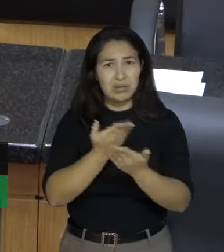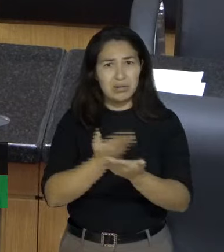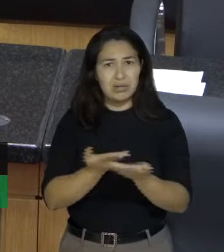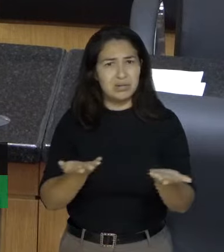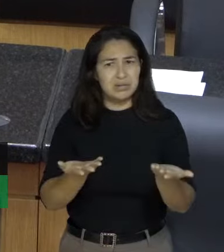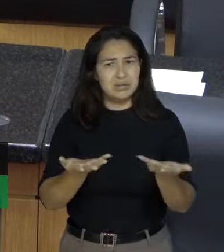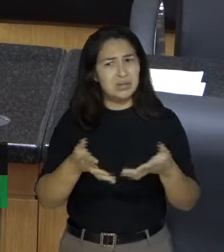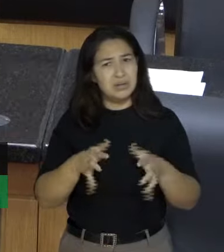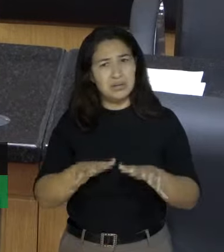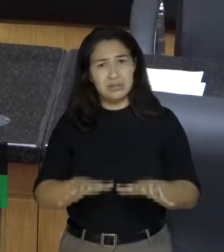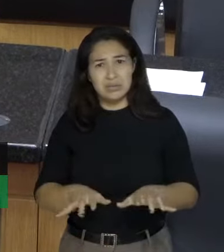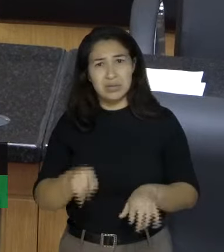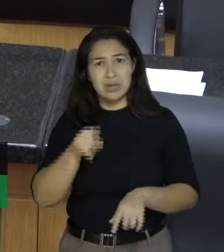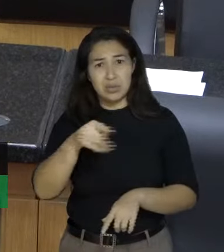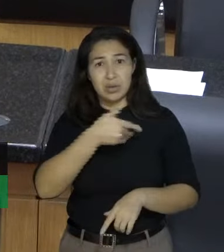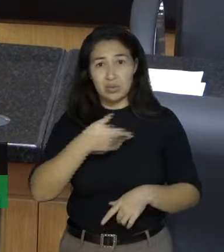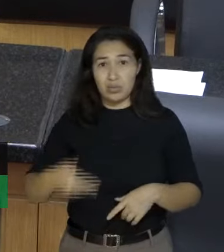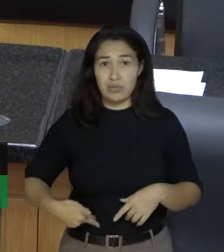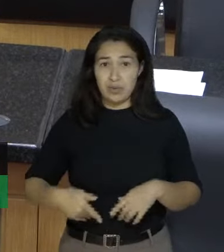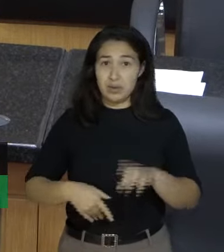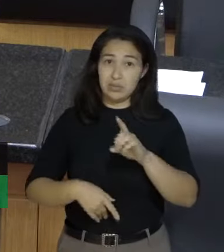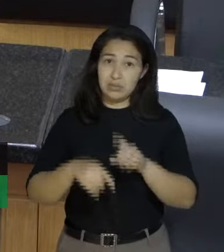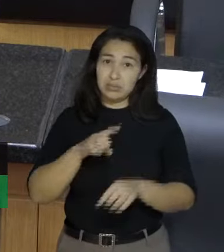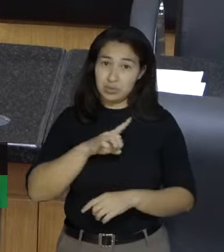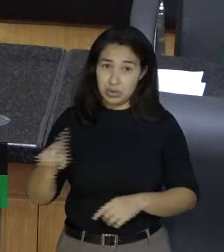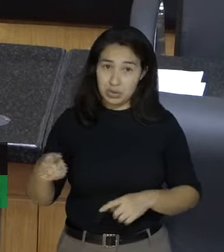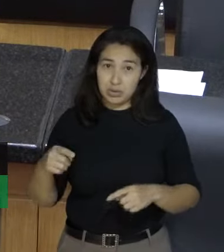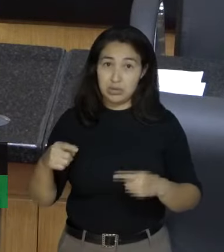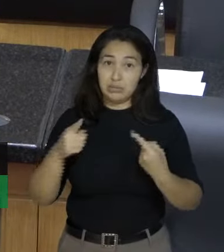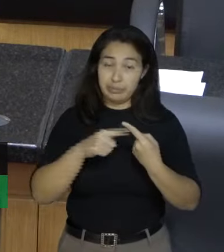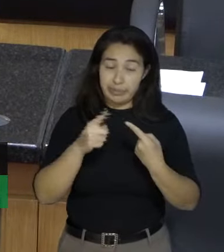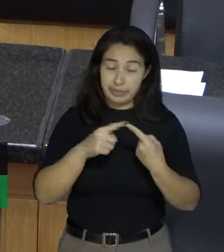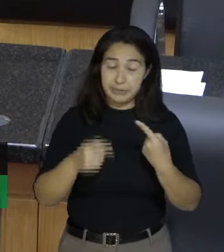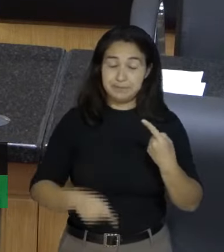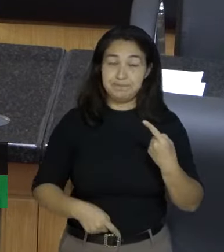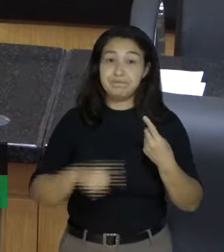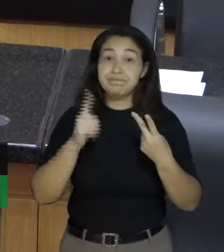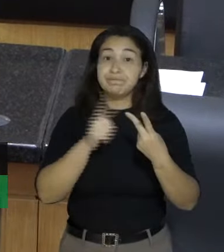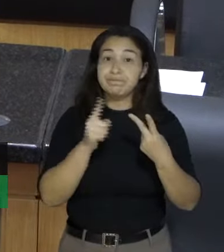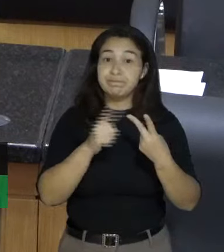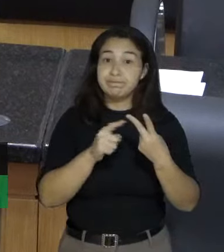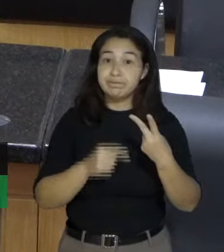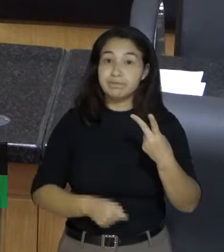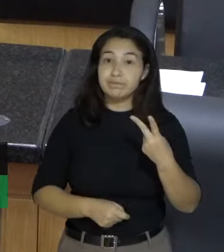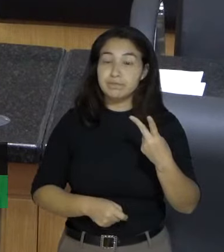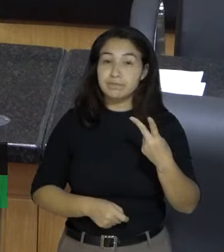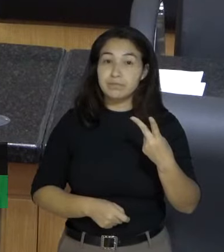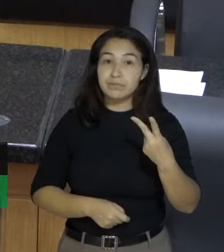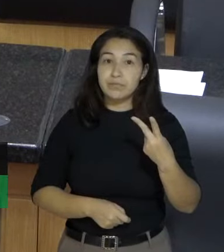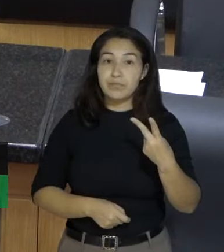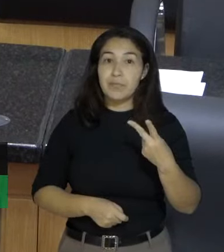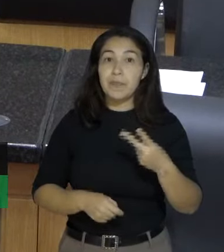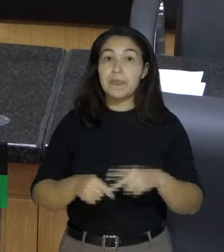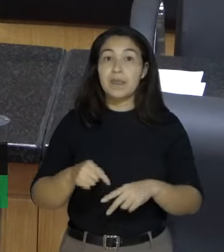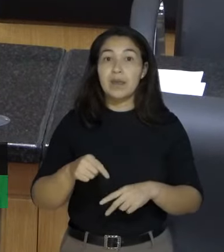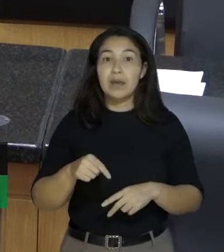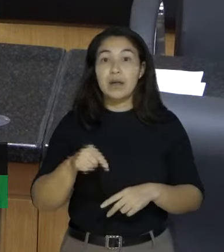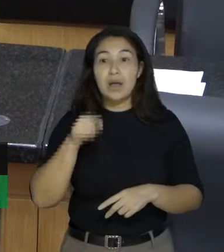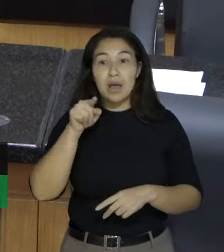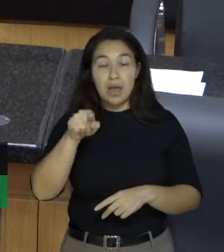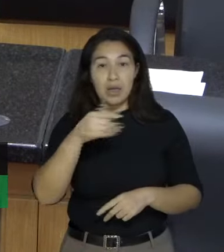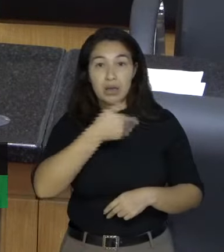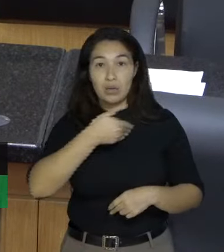direita vetar esse projeto é o primeiro ponto para reflexão e o segundo ponto que coloca a vossa excelência é que uma vez que o nosso Governador